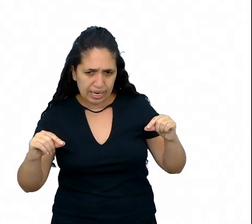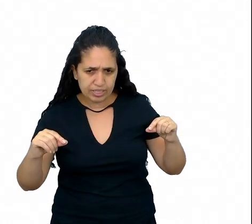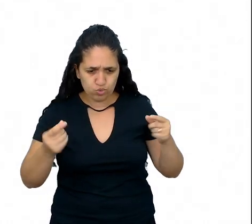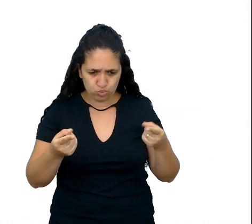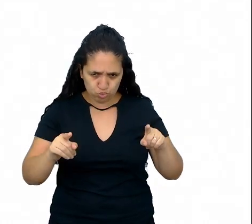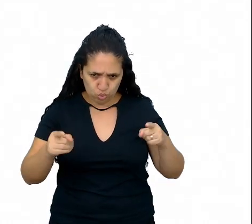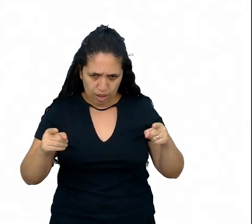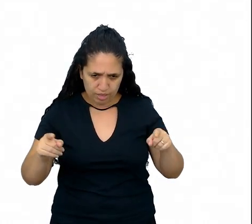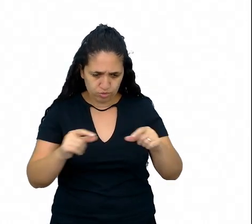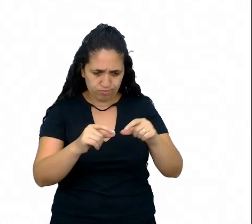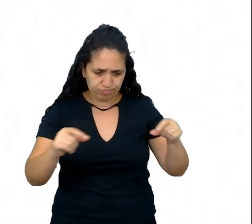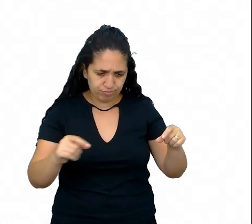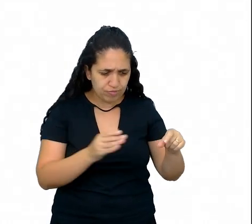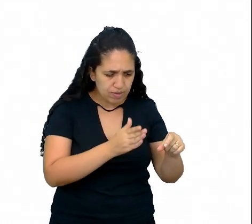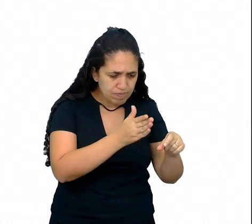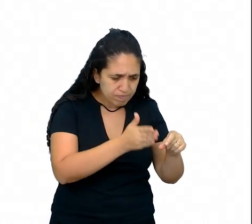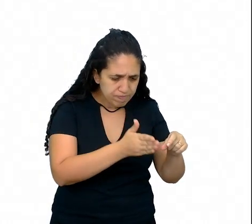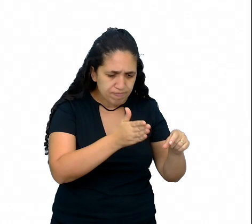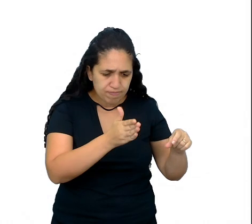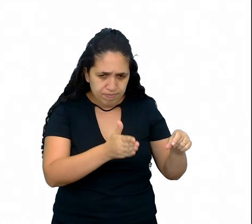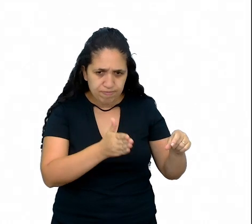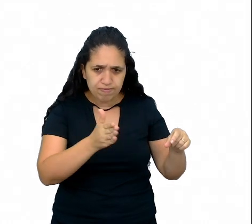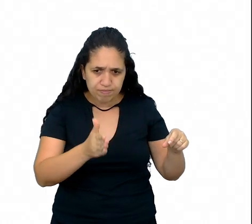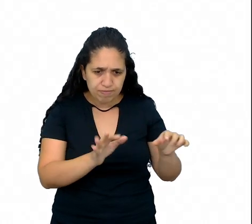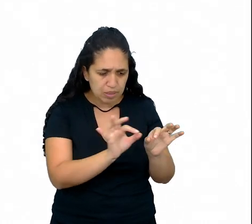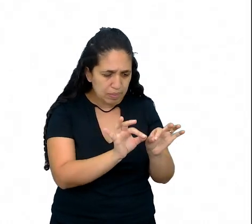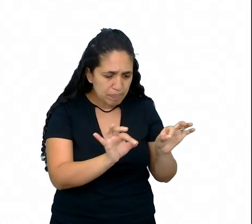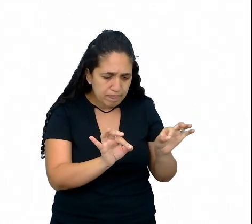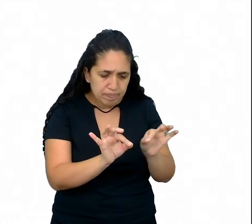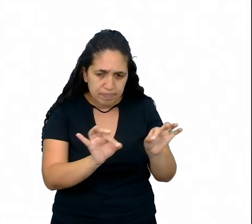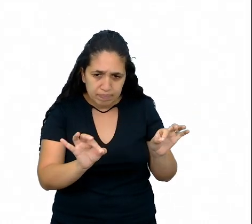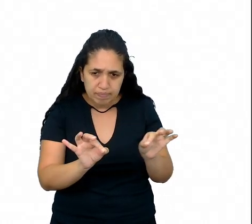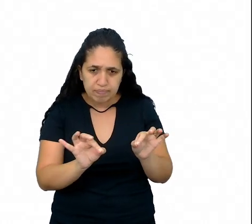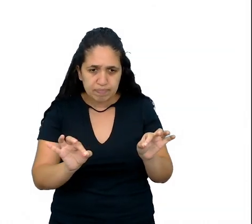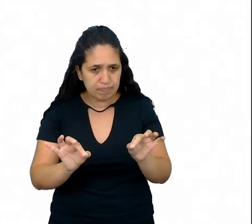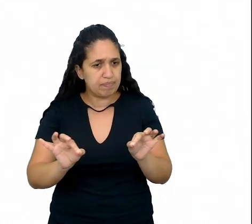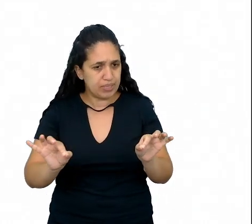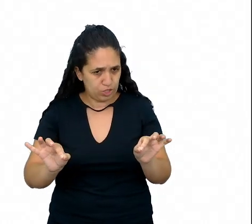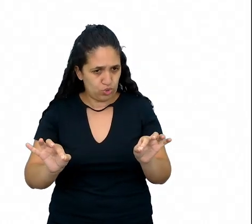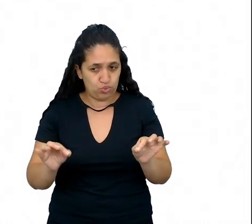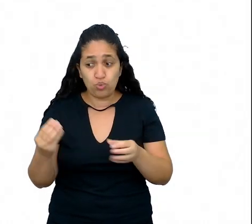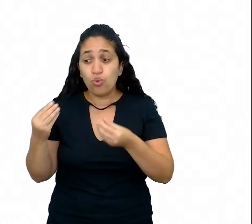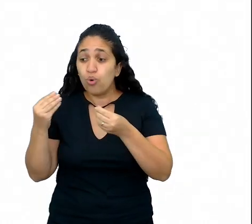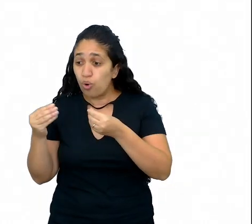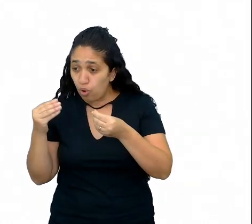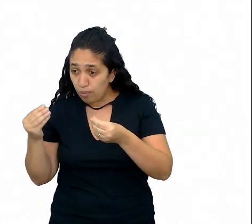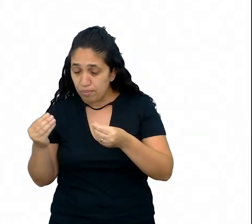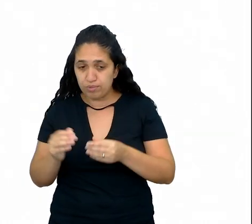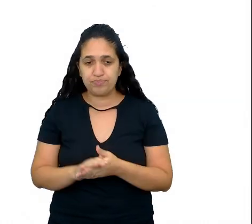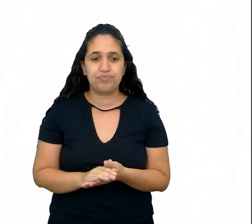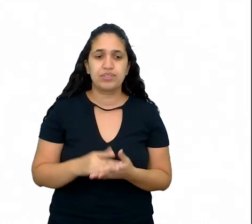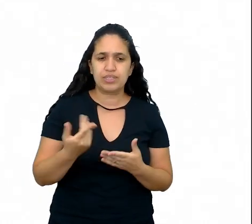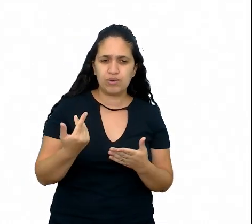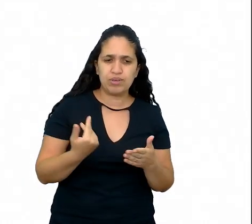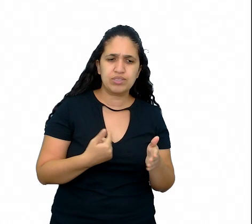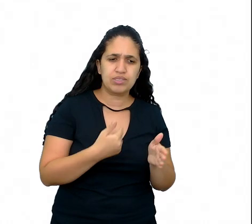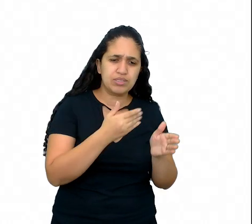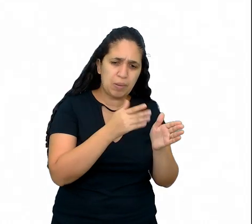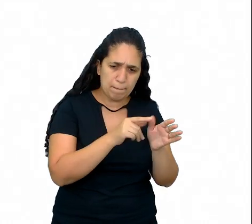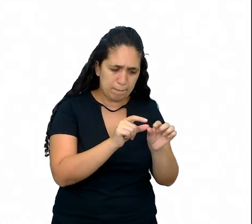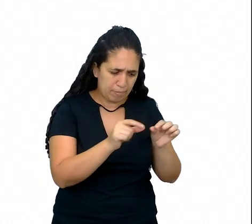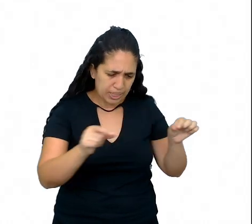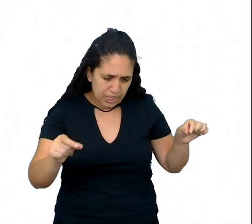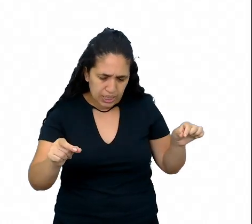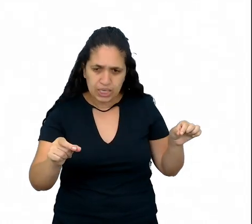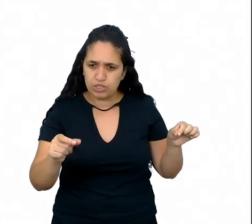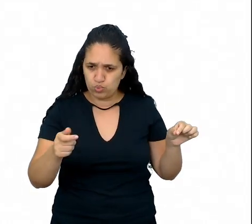medidas indicadas em cada situação, acima, para isso, siga os seguintes passos, tá? Então, através desses palitos aí, com